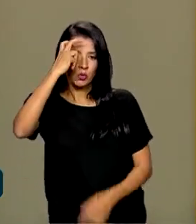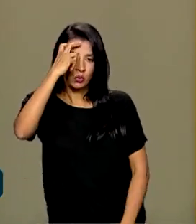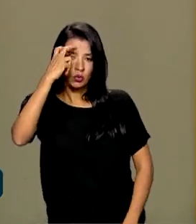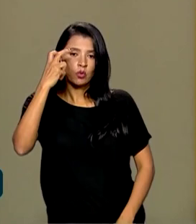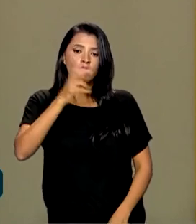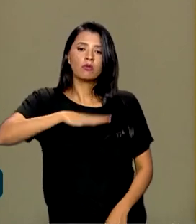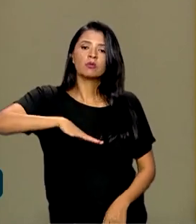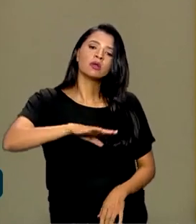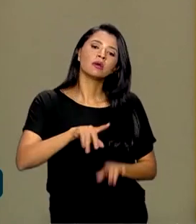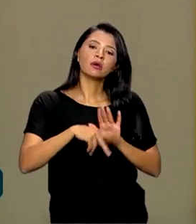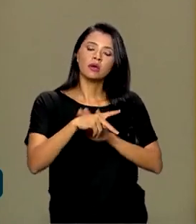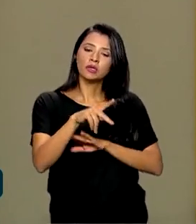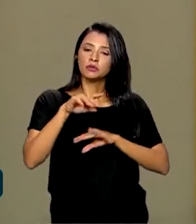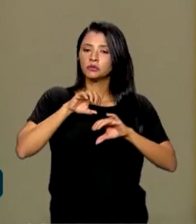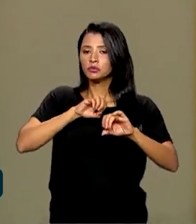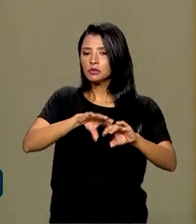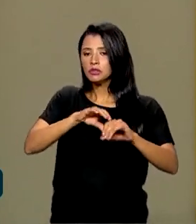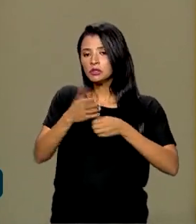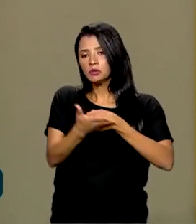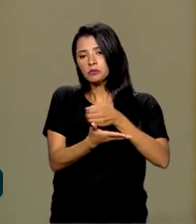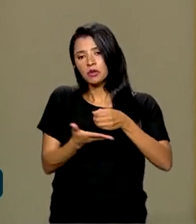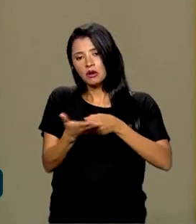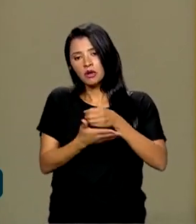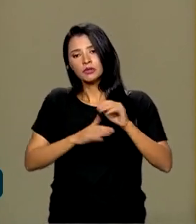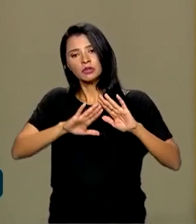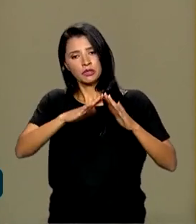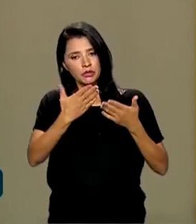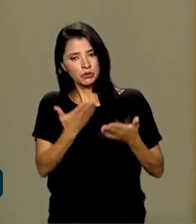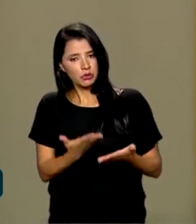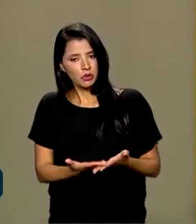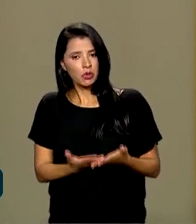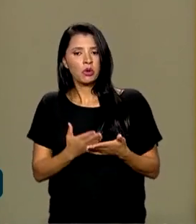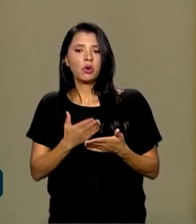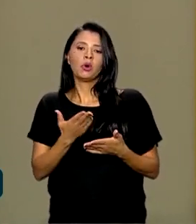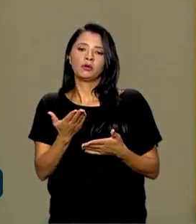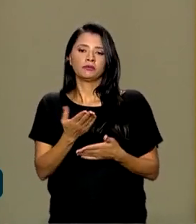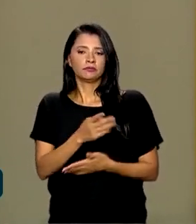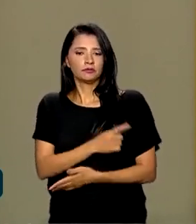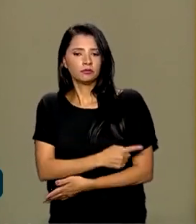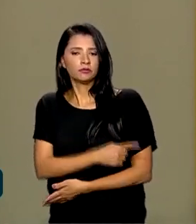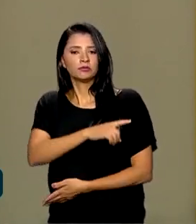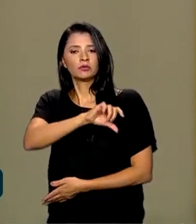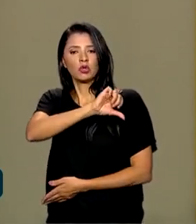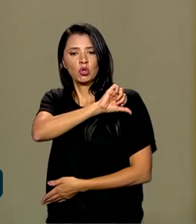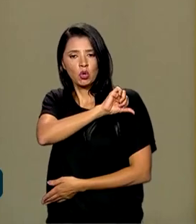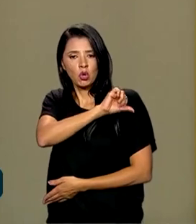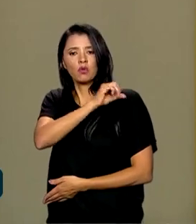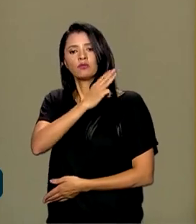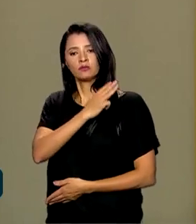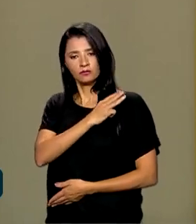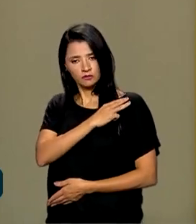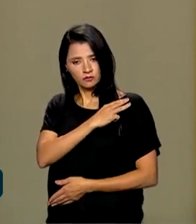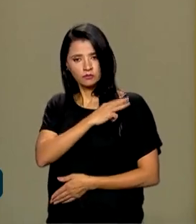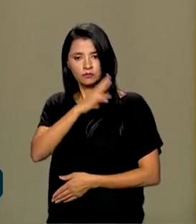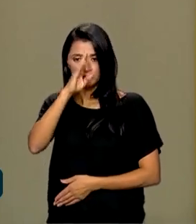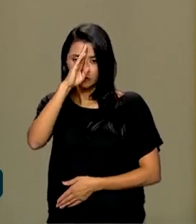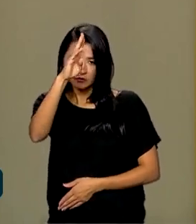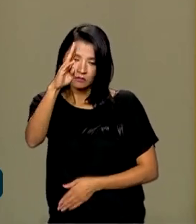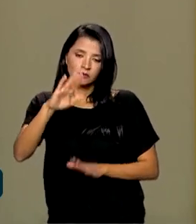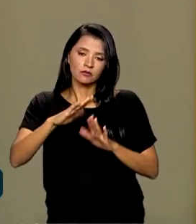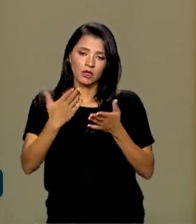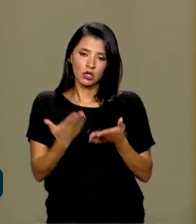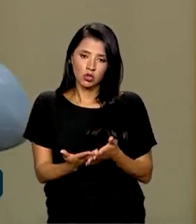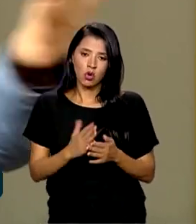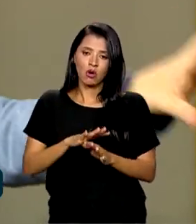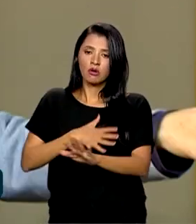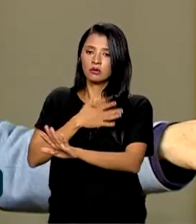ambiente, né, do ensino básico, nas escolas de fundamental e de ensino médio, dando prioridade às escolas de tempo integral,